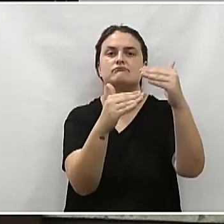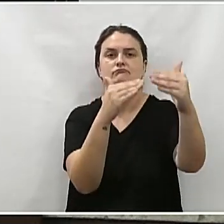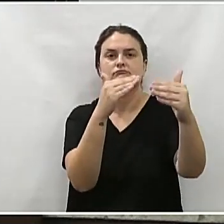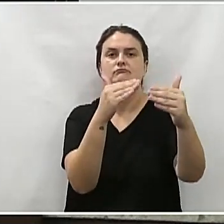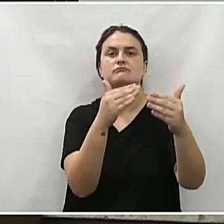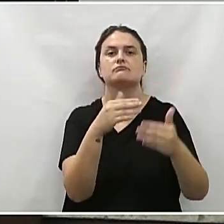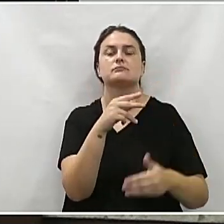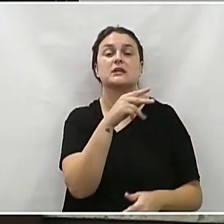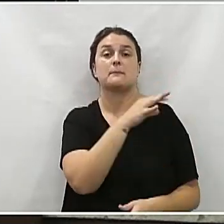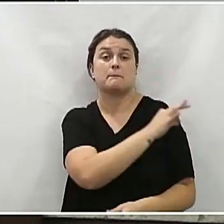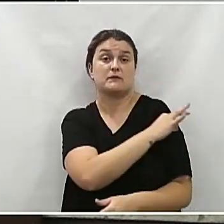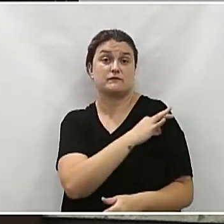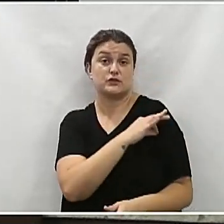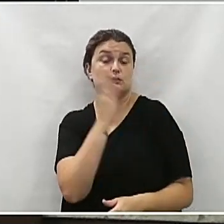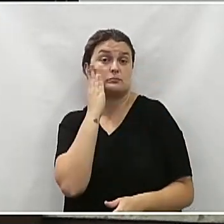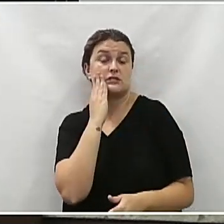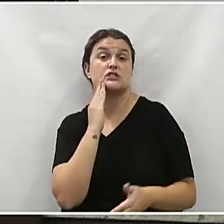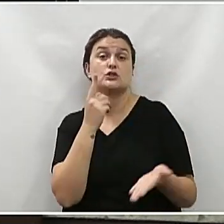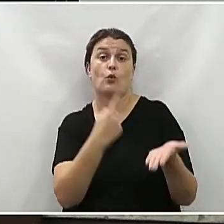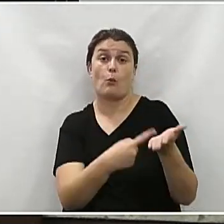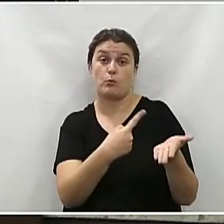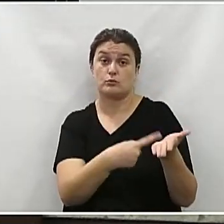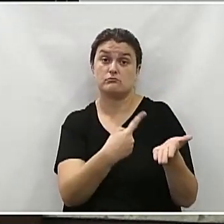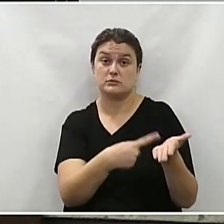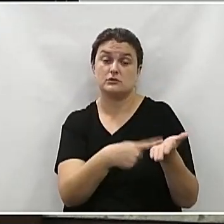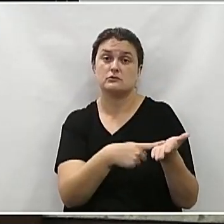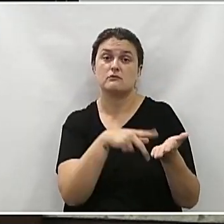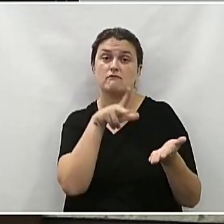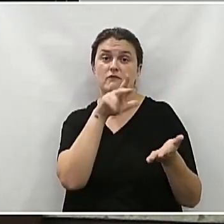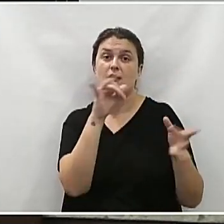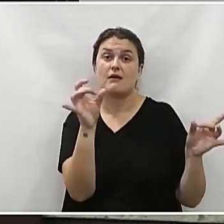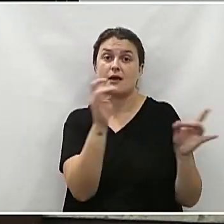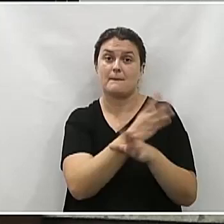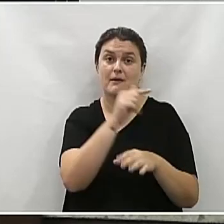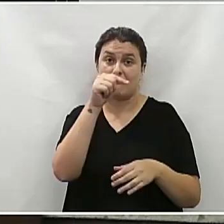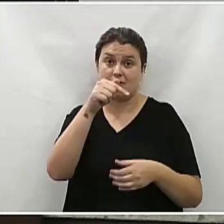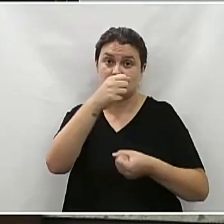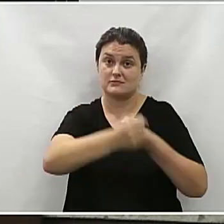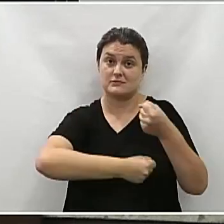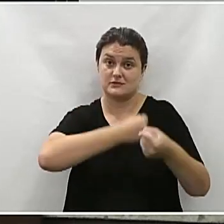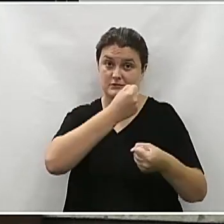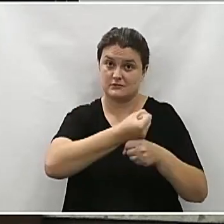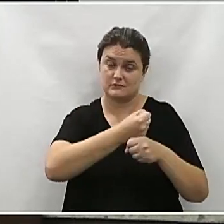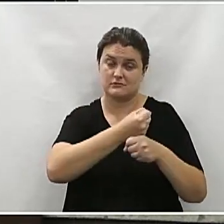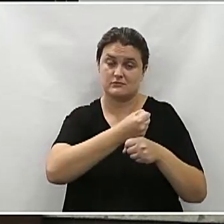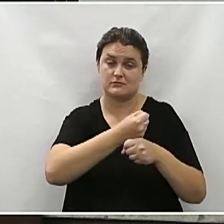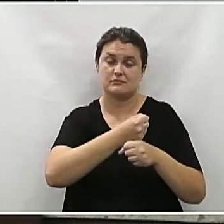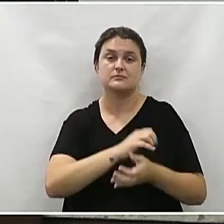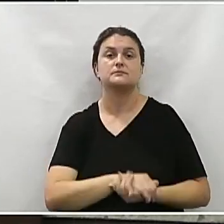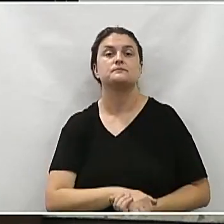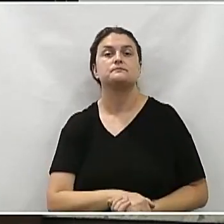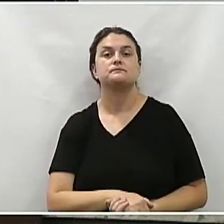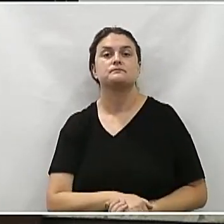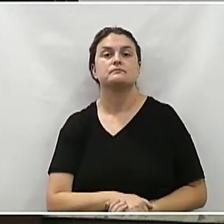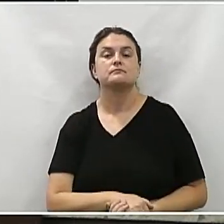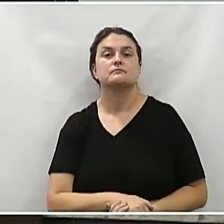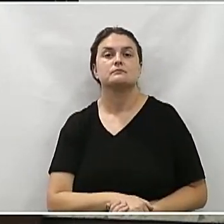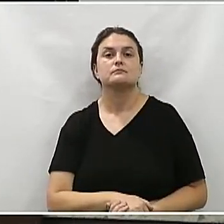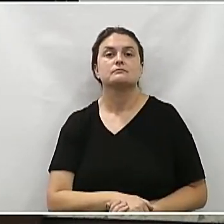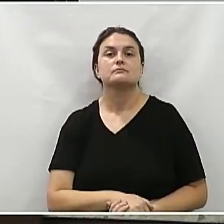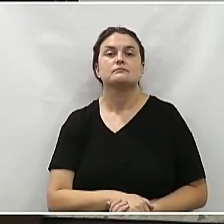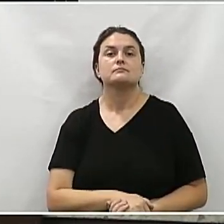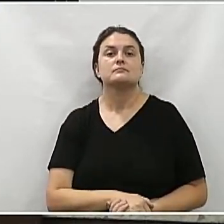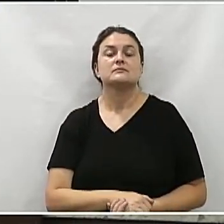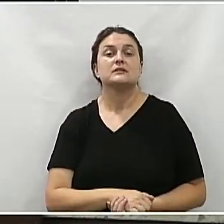do prefeito que será concluído ainda esse ano e já entregue aquela comunidade do Bom Jesus ali do Guirino